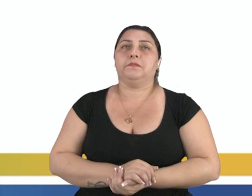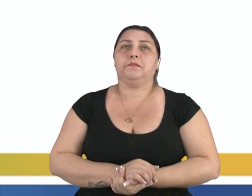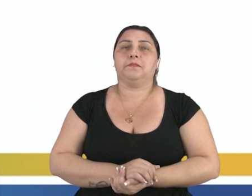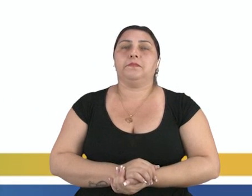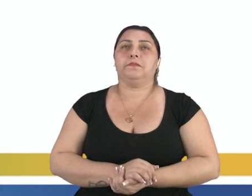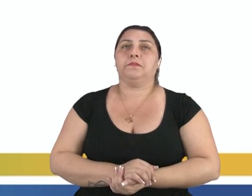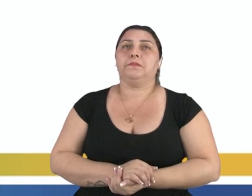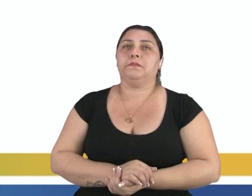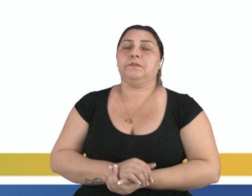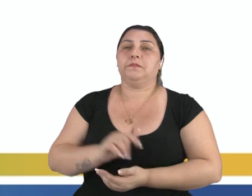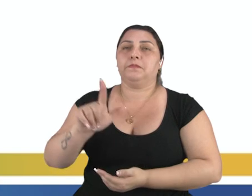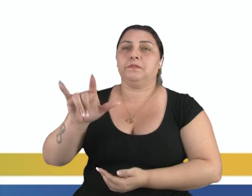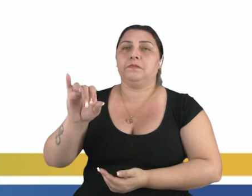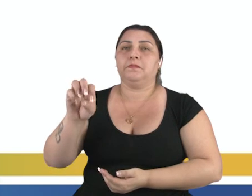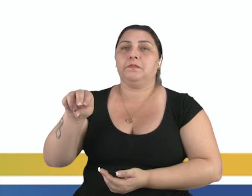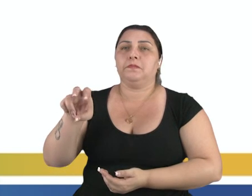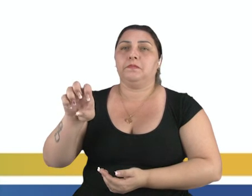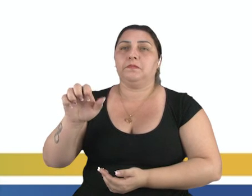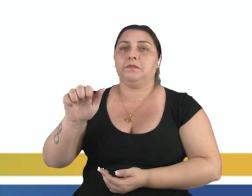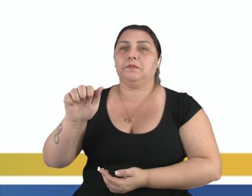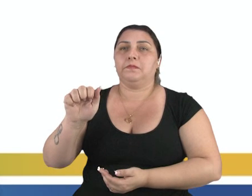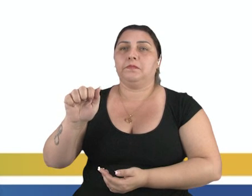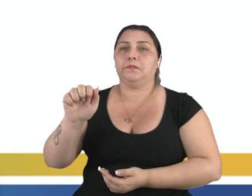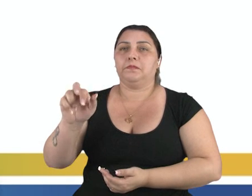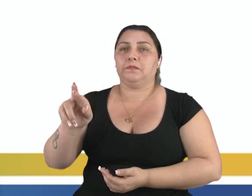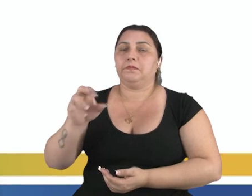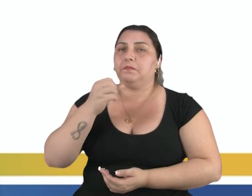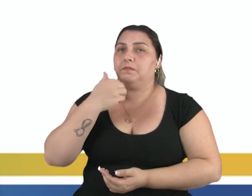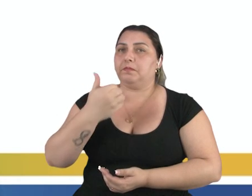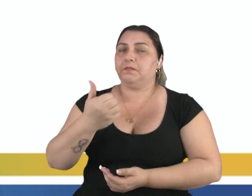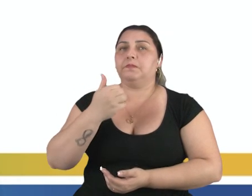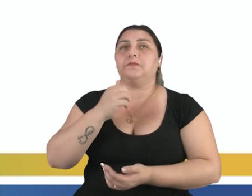bem? Vamos a mais uma atividade?